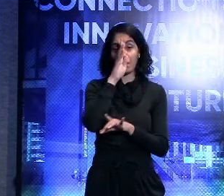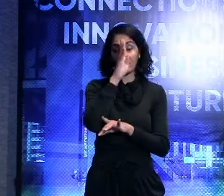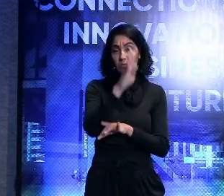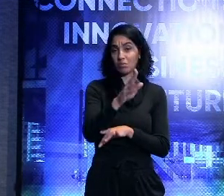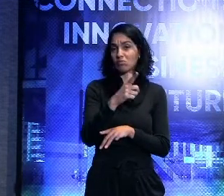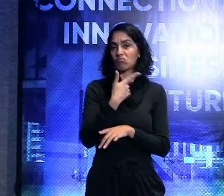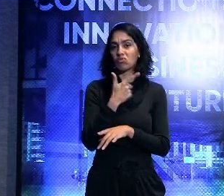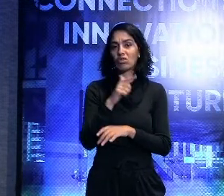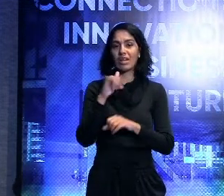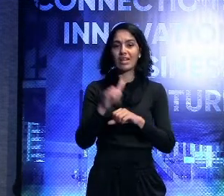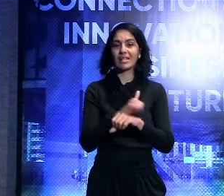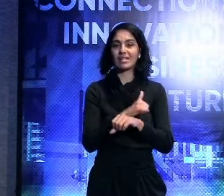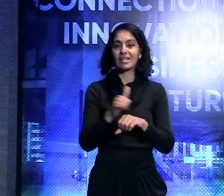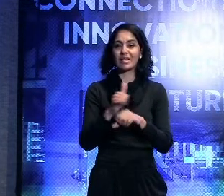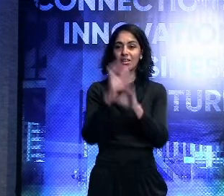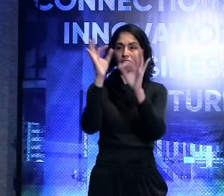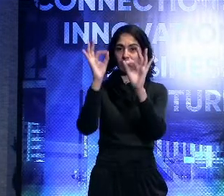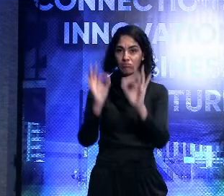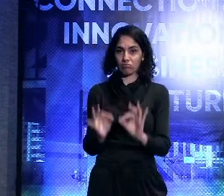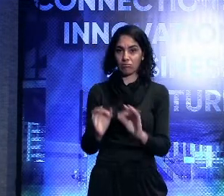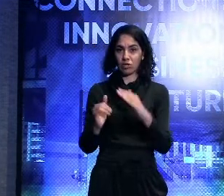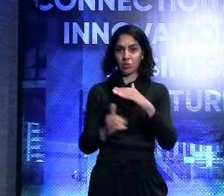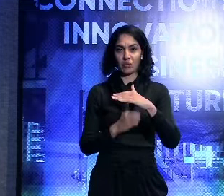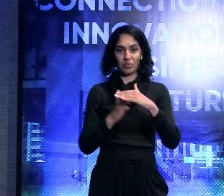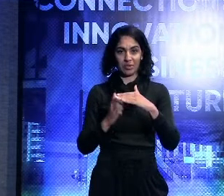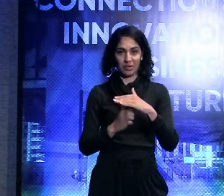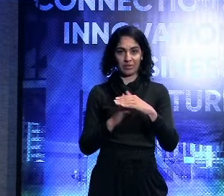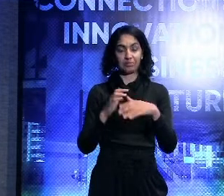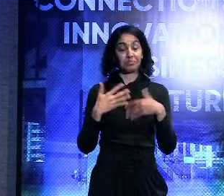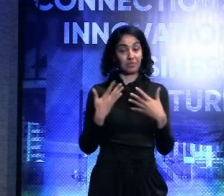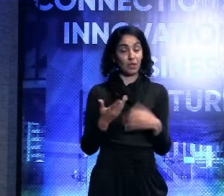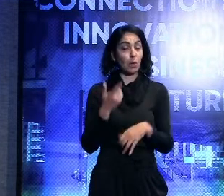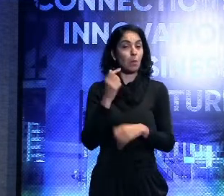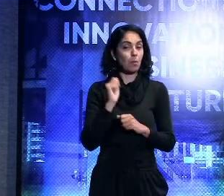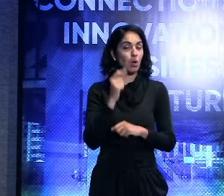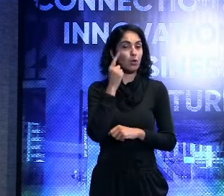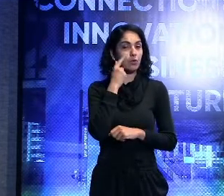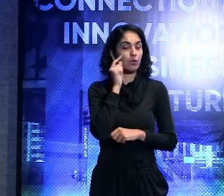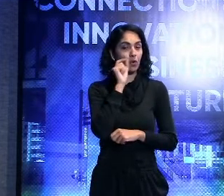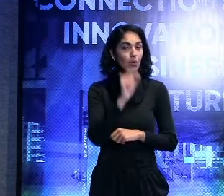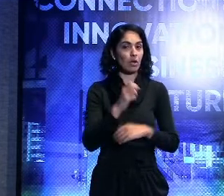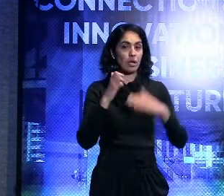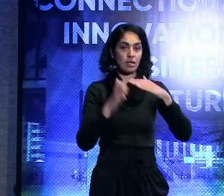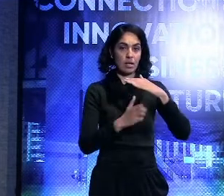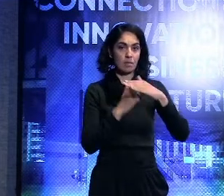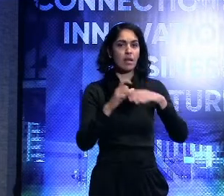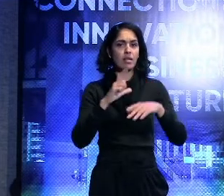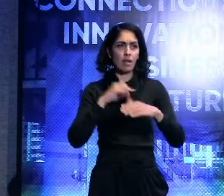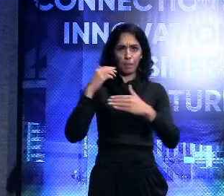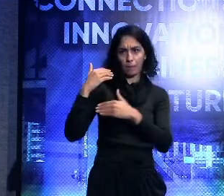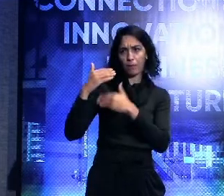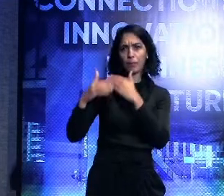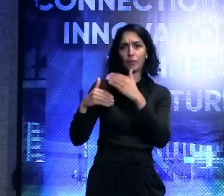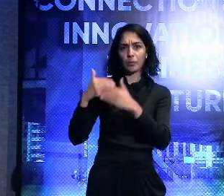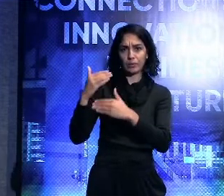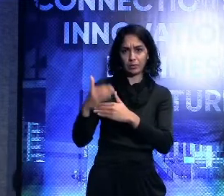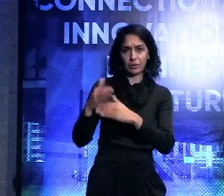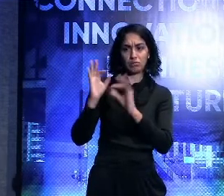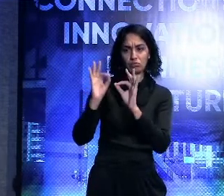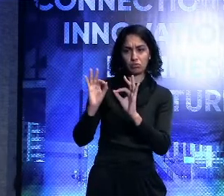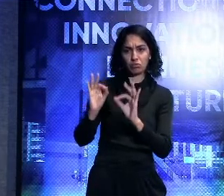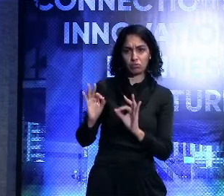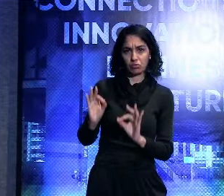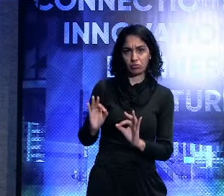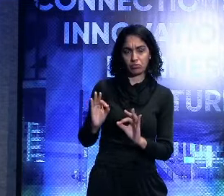estratégia bem definida de uma empresa. Então, a gente pode ver que em muitas empresas podem ter, sim, processos de sprints bem definidos. Vou chegar